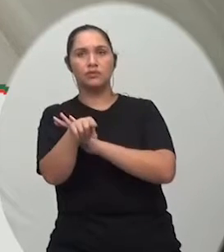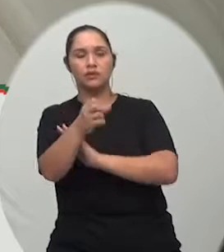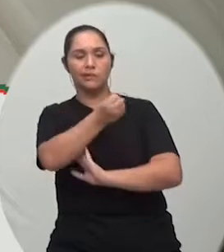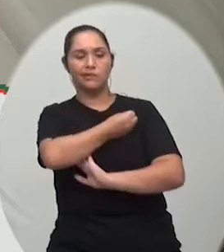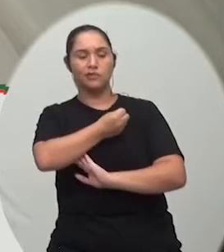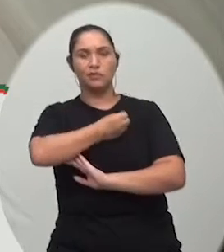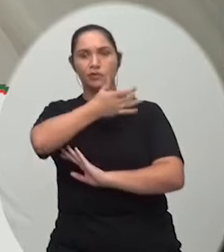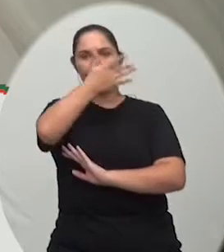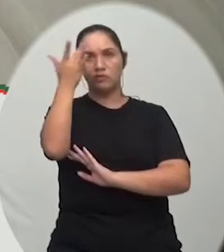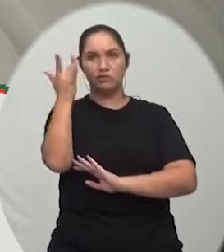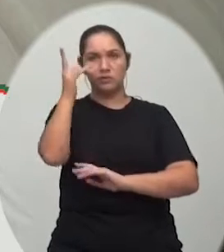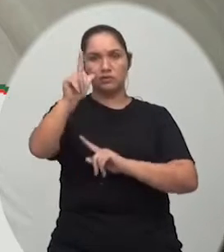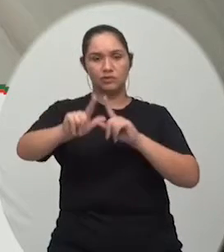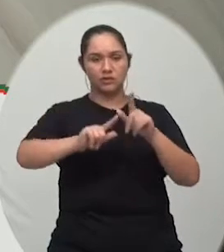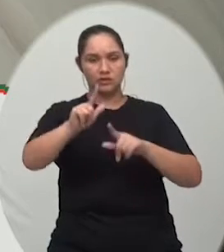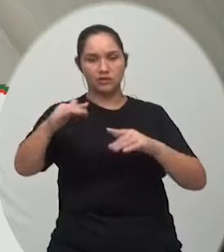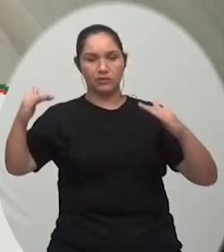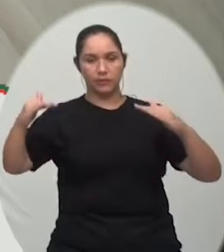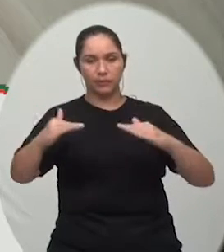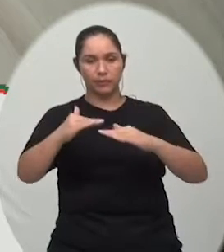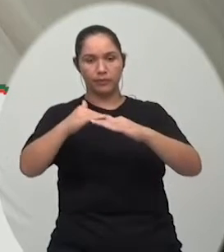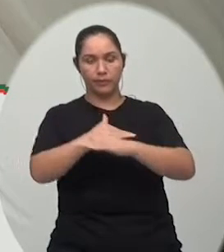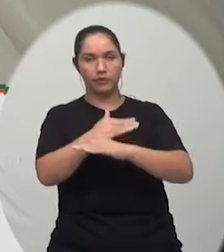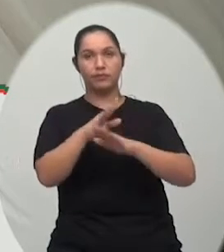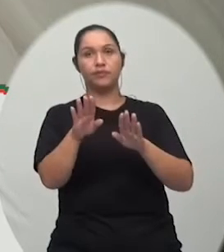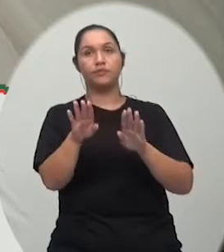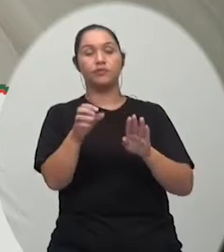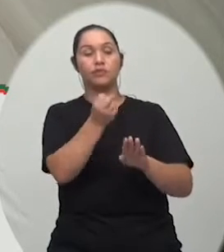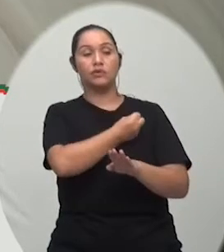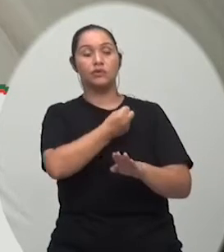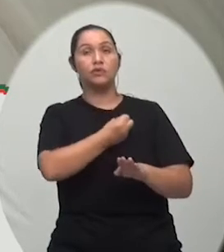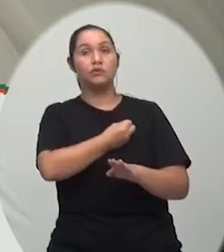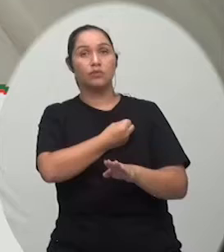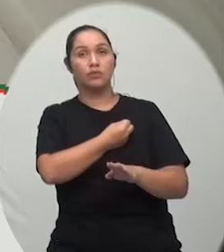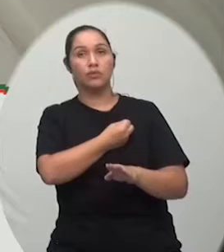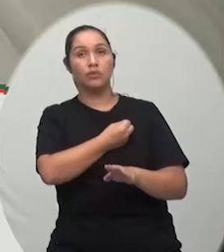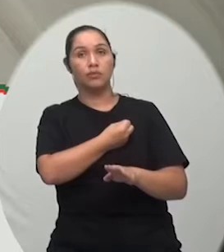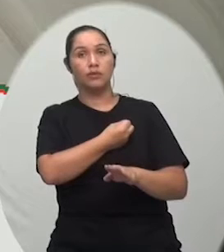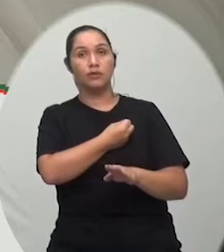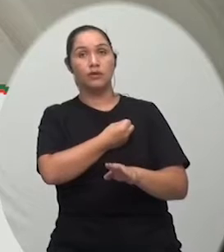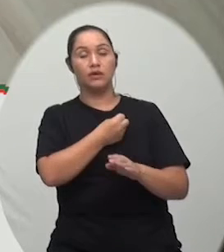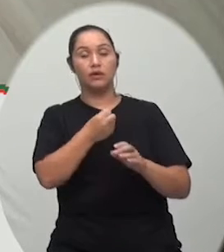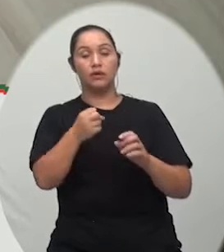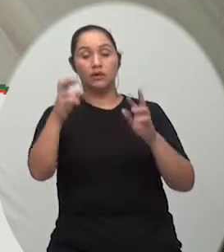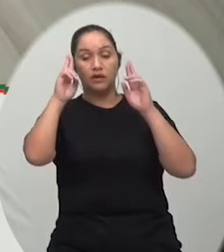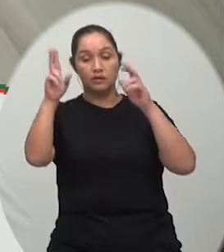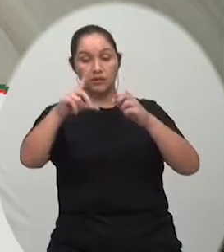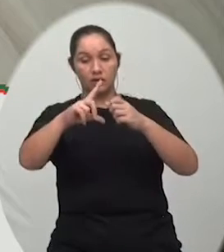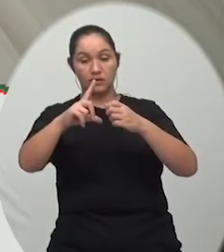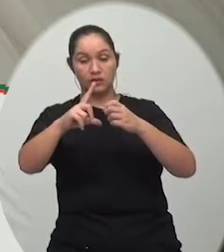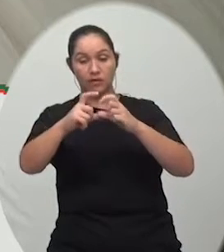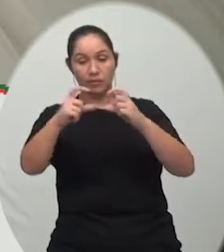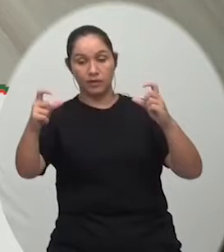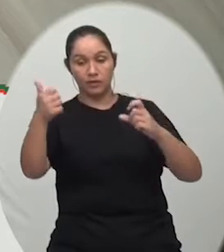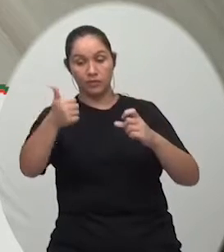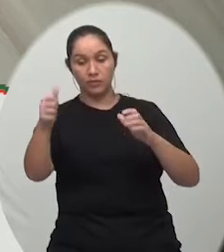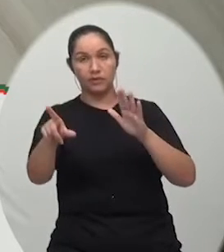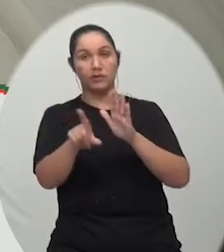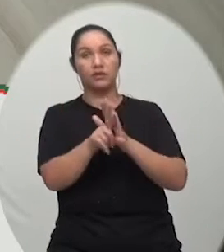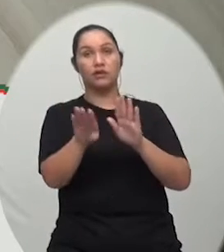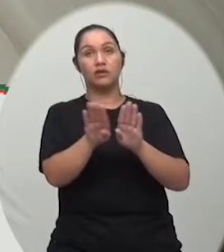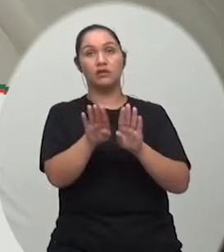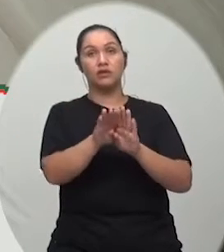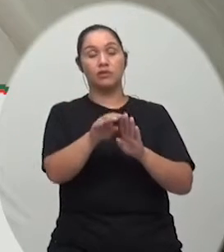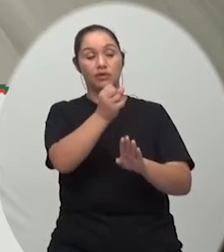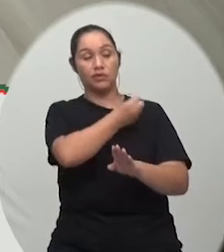de agentes de trânsito atuando na ponta do serviço? Este número atende ao que determina o parágrafo 1º desta lei? Segundo, qual o número total